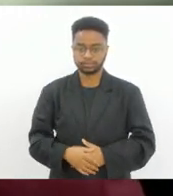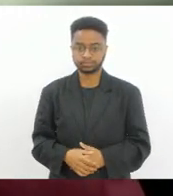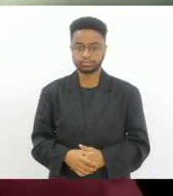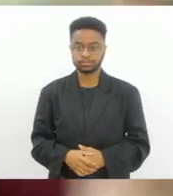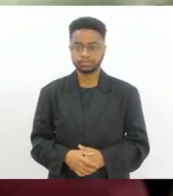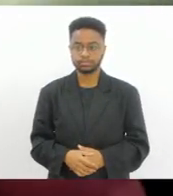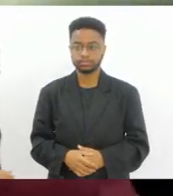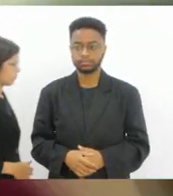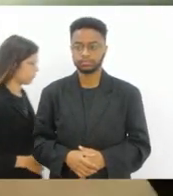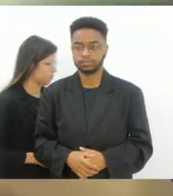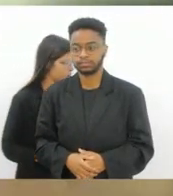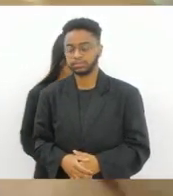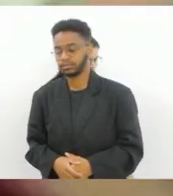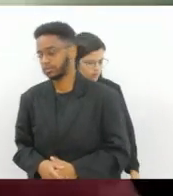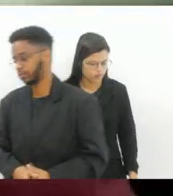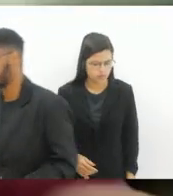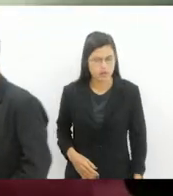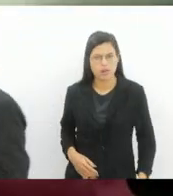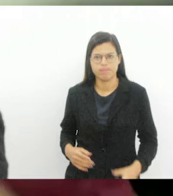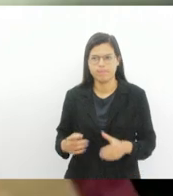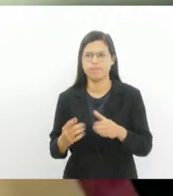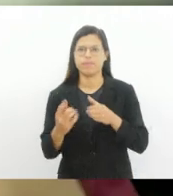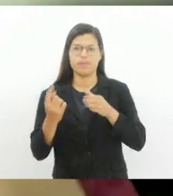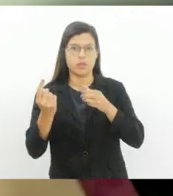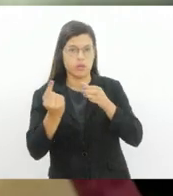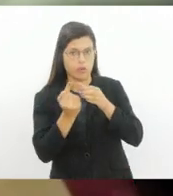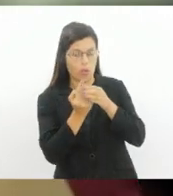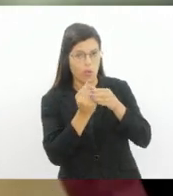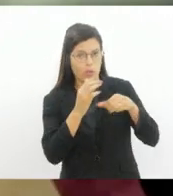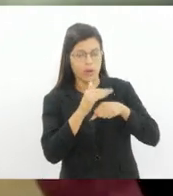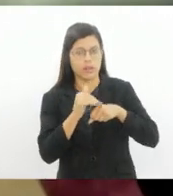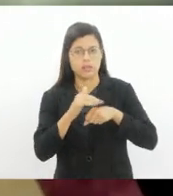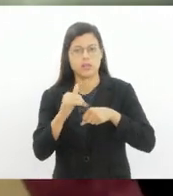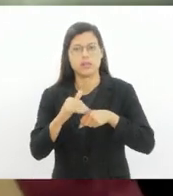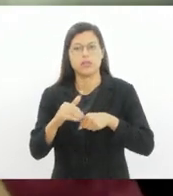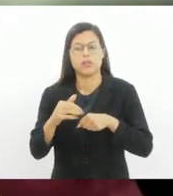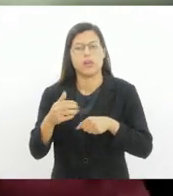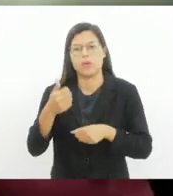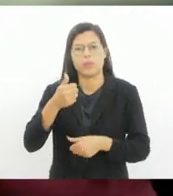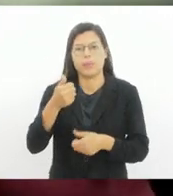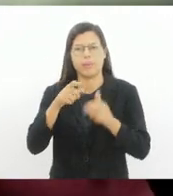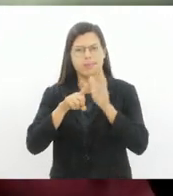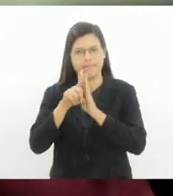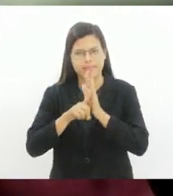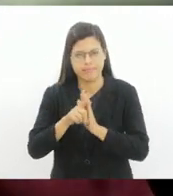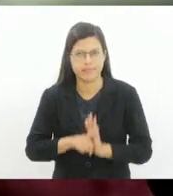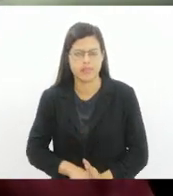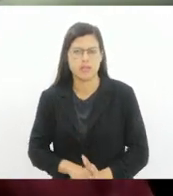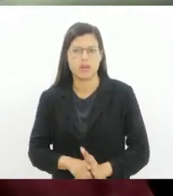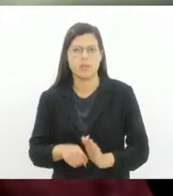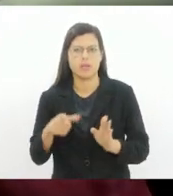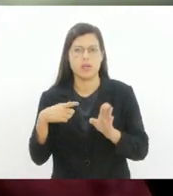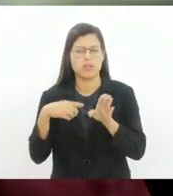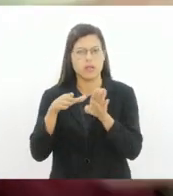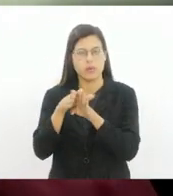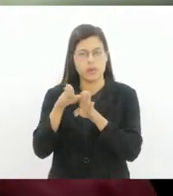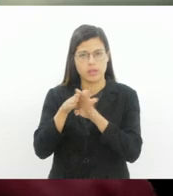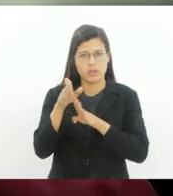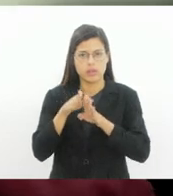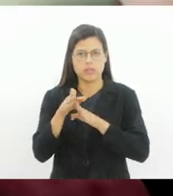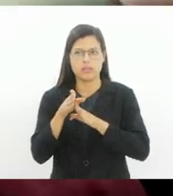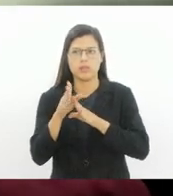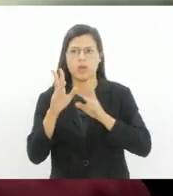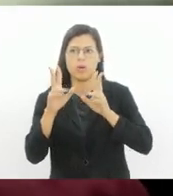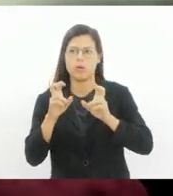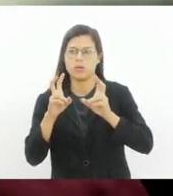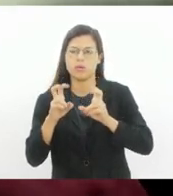E aí, sendo acolhida, passando por esse primeiro exame, ela recebe todas as orientações sobre a profilaxia,